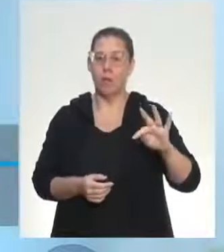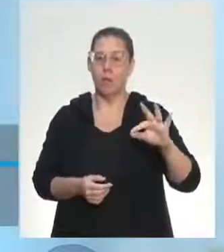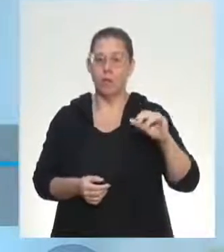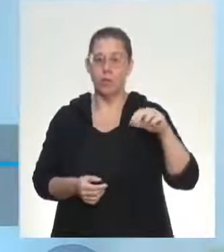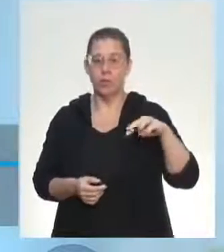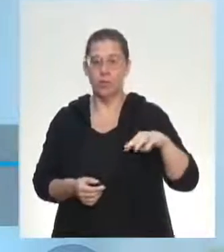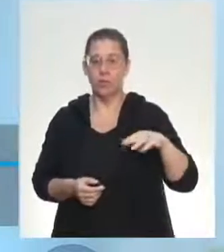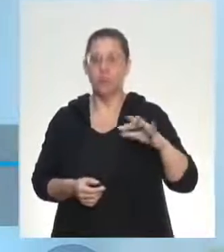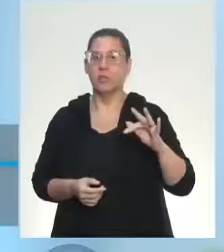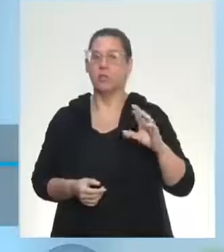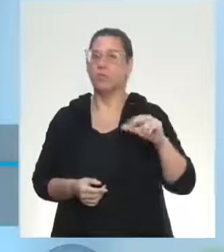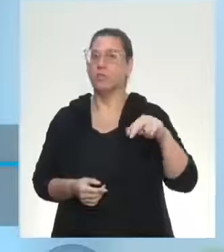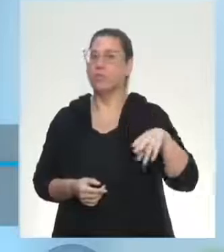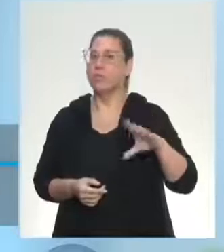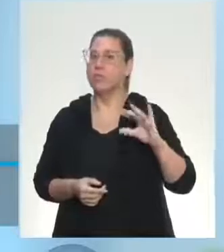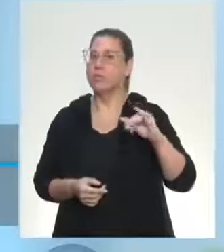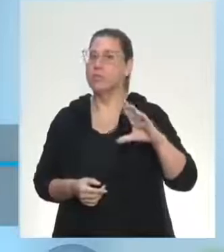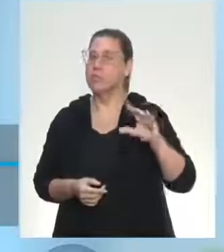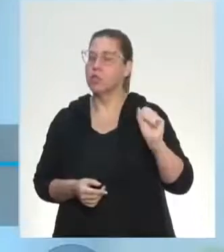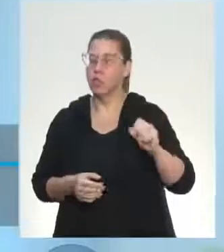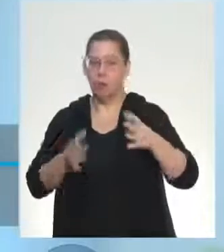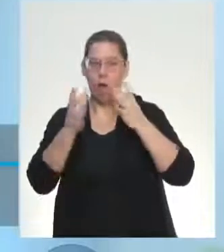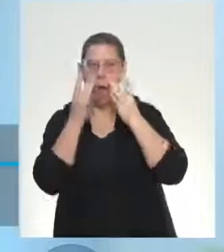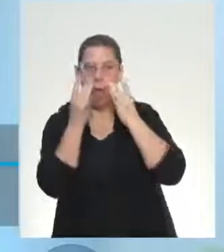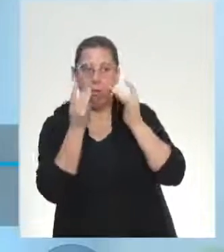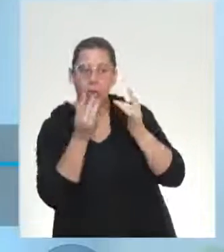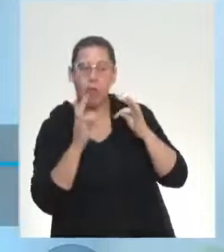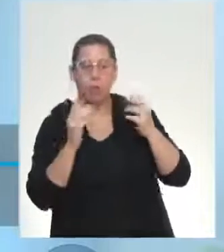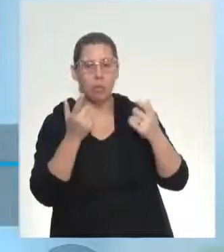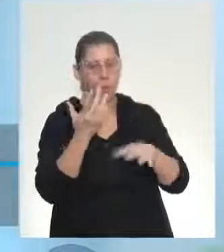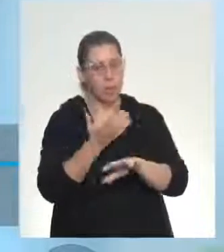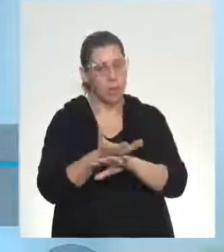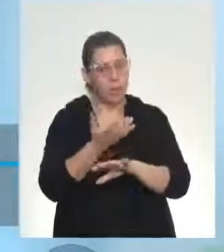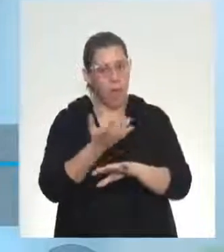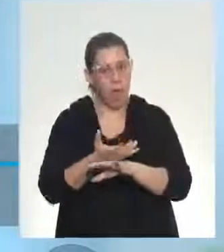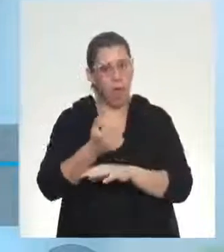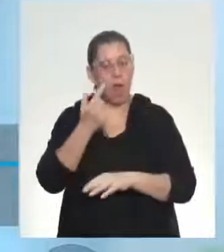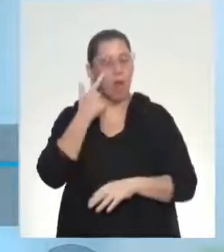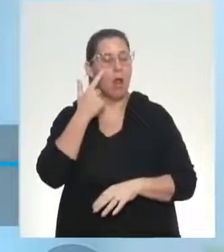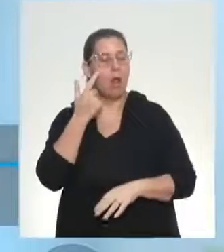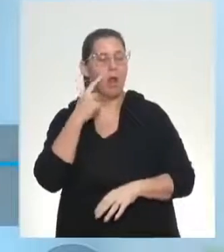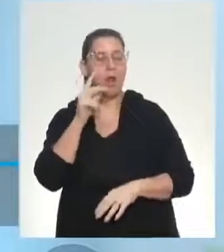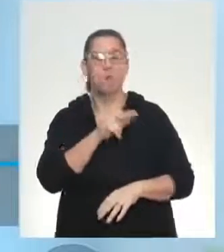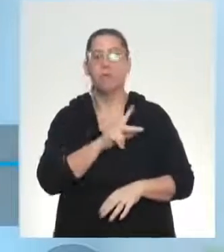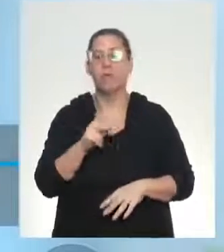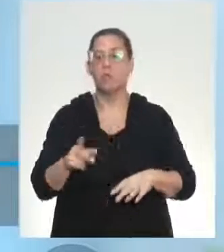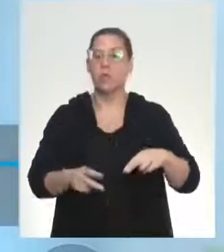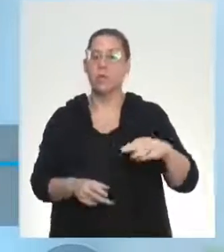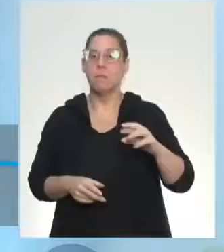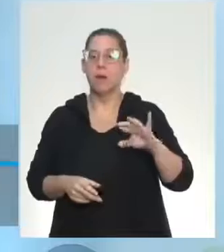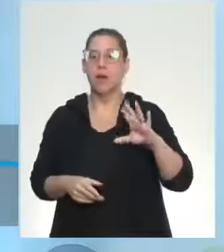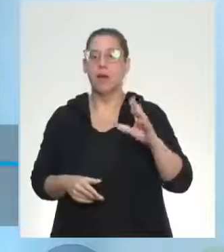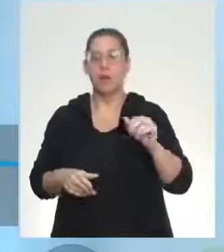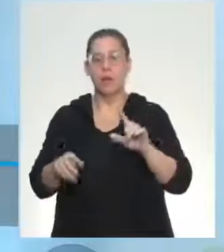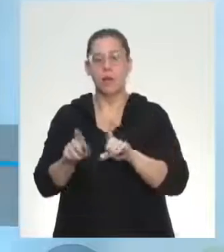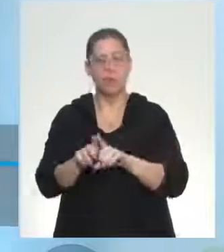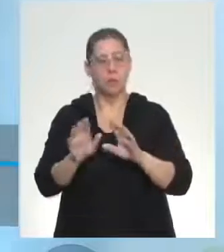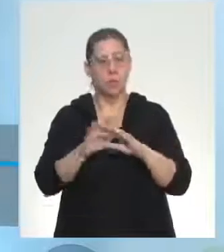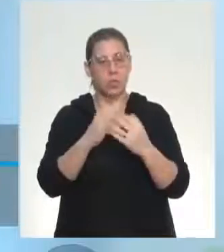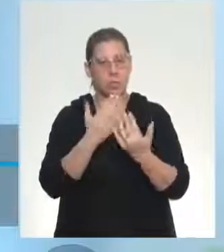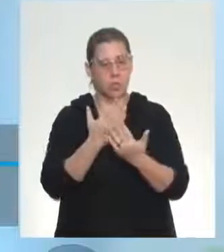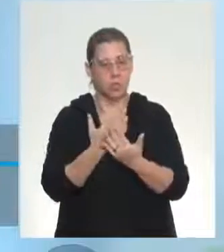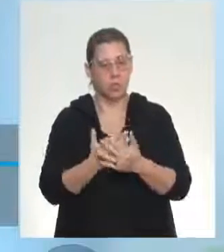alunos, fiquem atentos para os conteúdos. E a professora Maria, também aqui da Escola